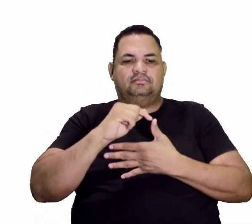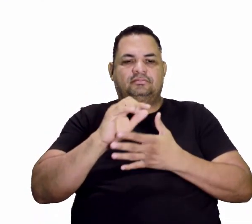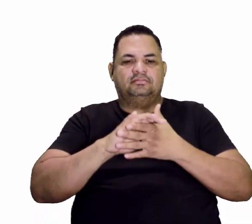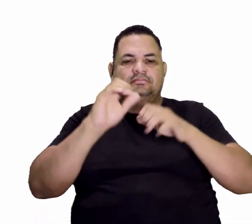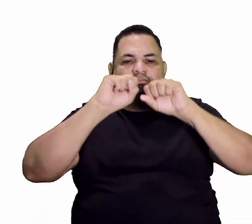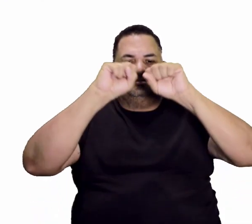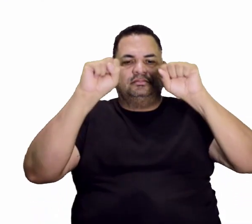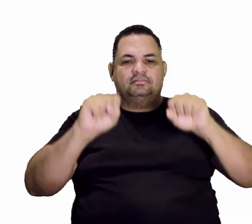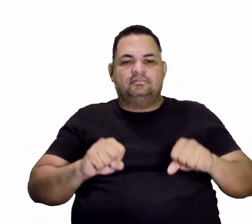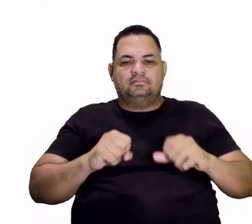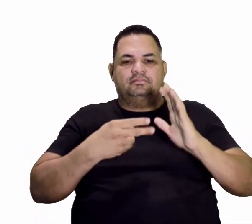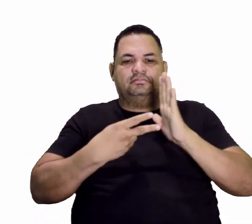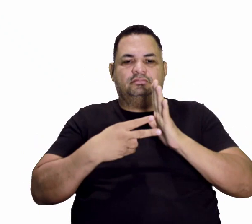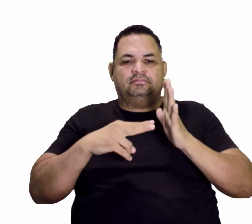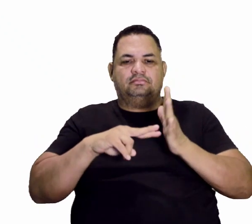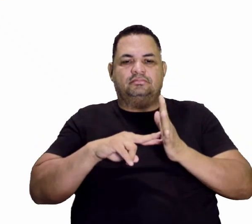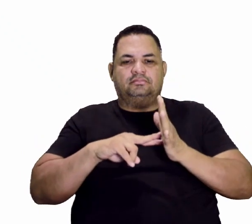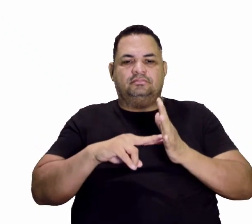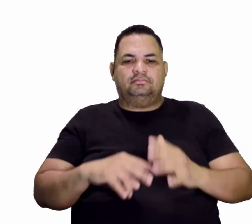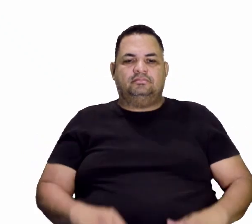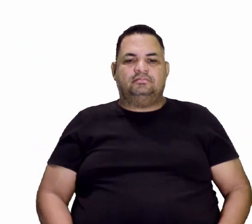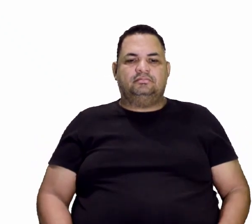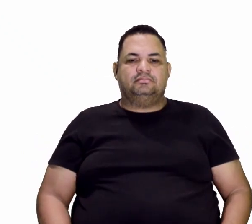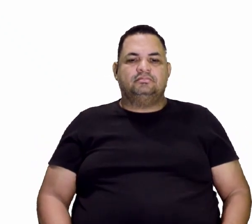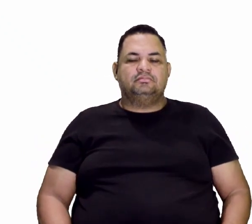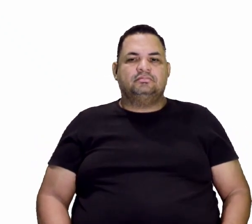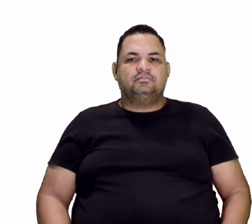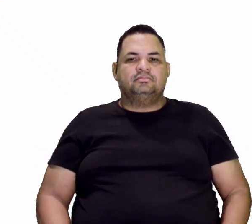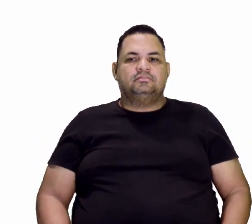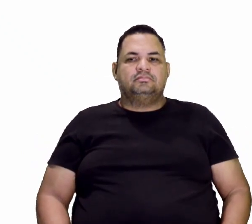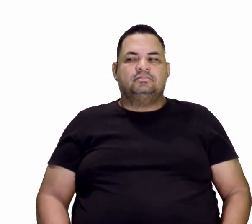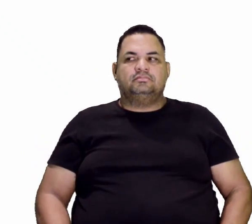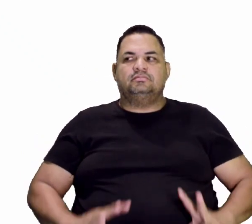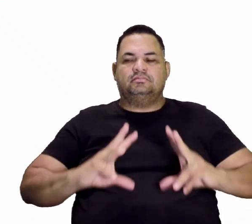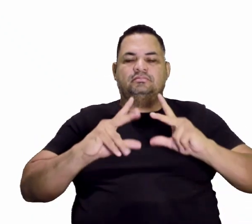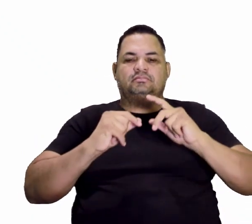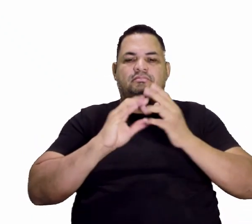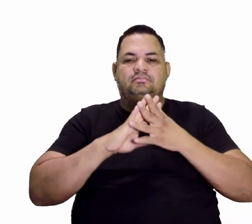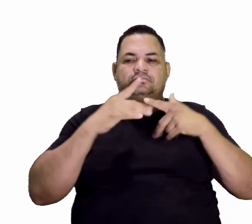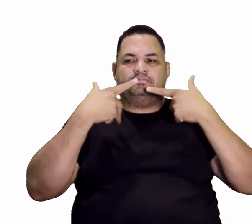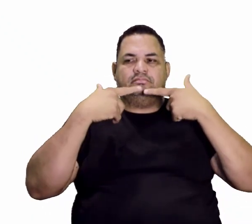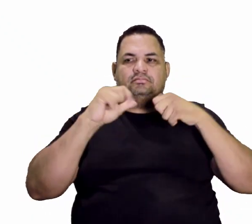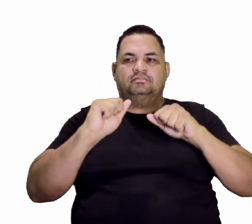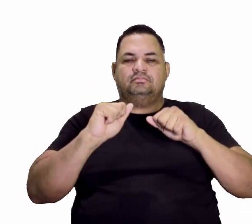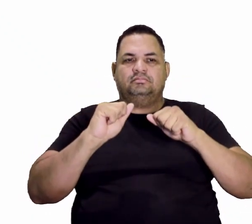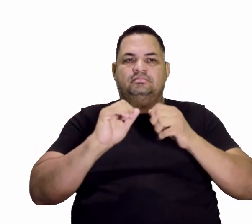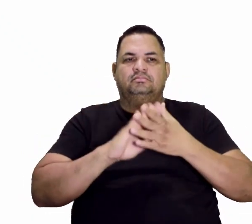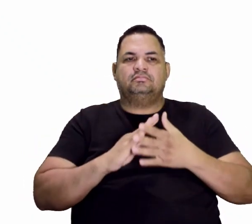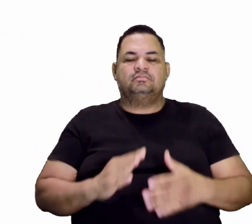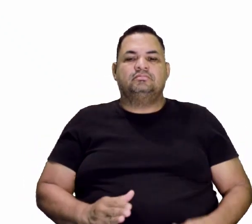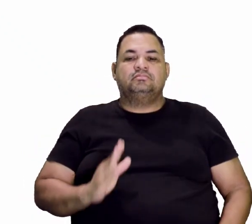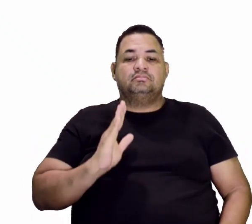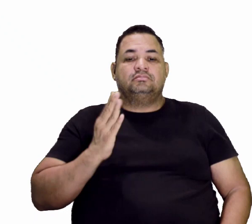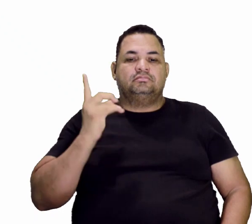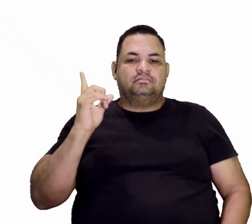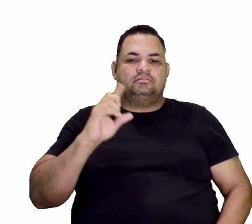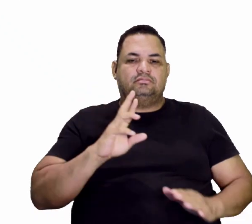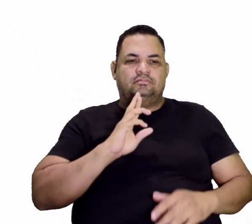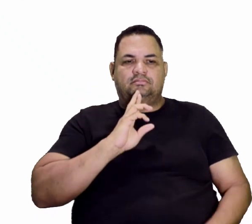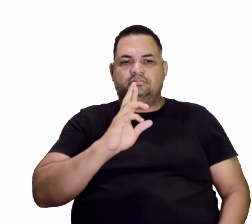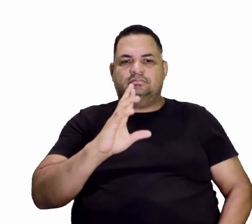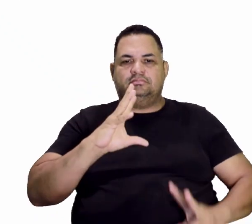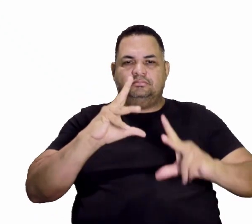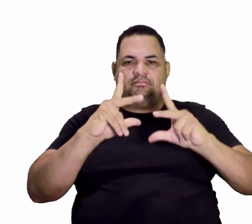um sistema de signos a linguagem, tá? Toda linguagem é isso. Então, tá aqui já